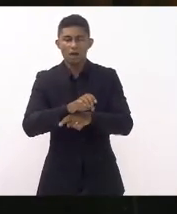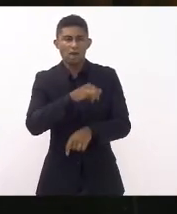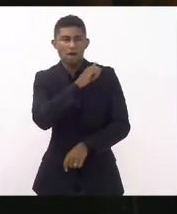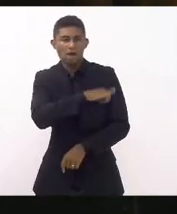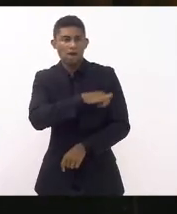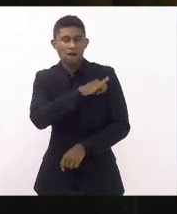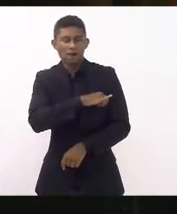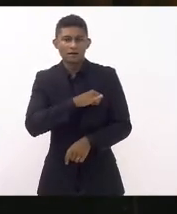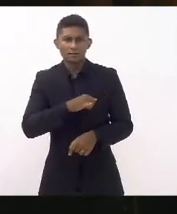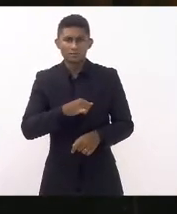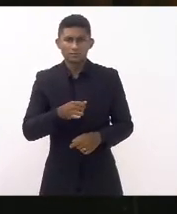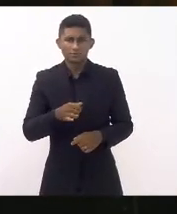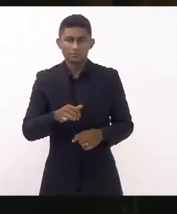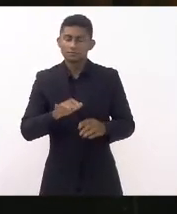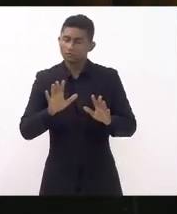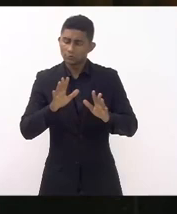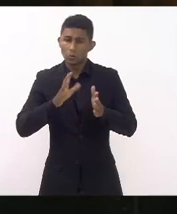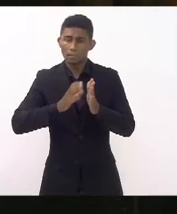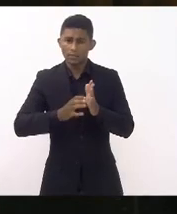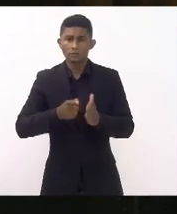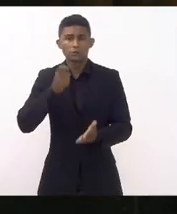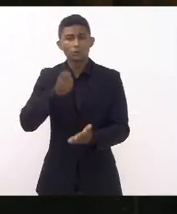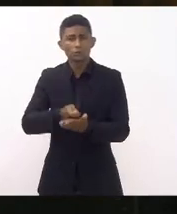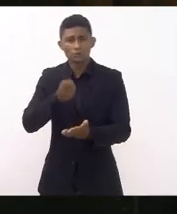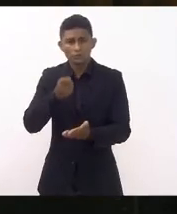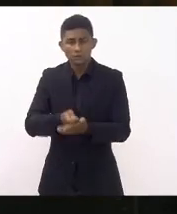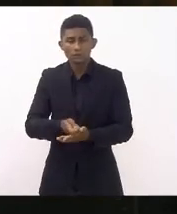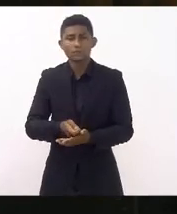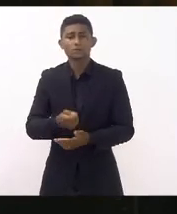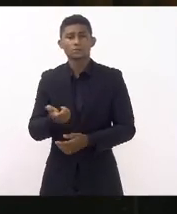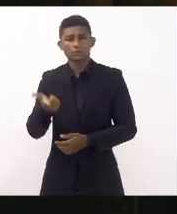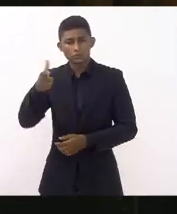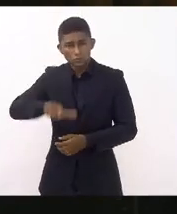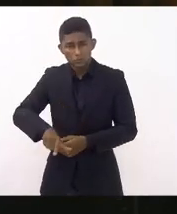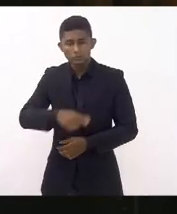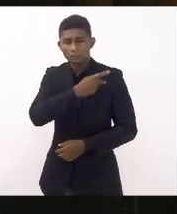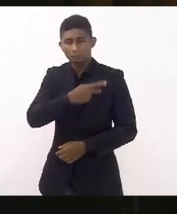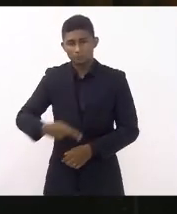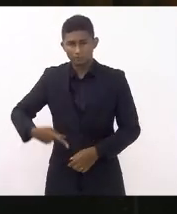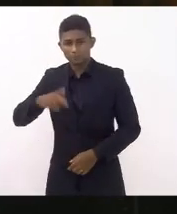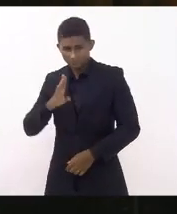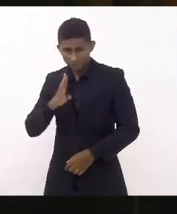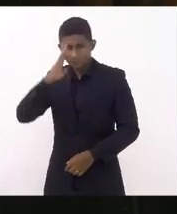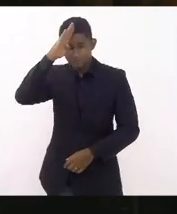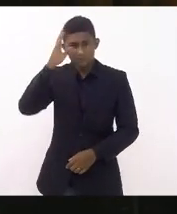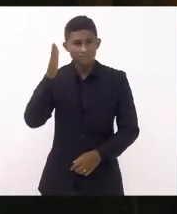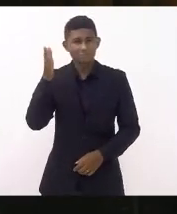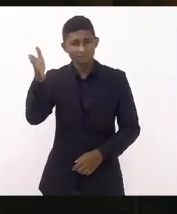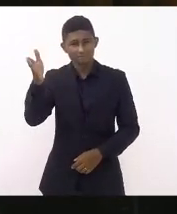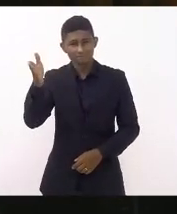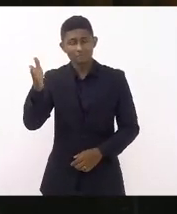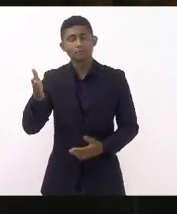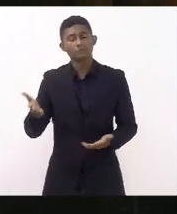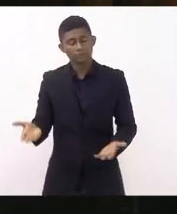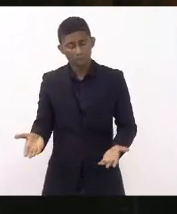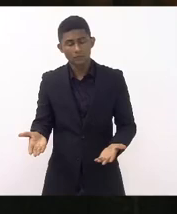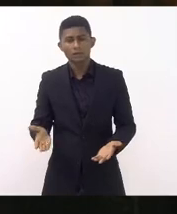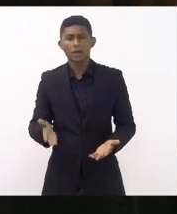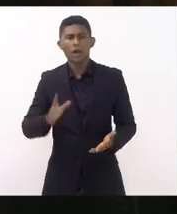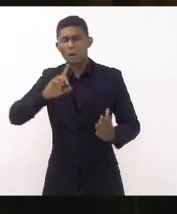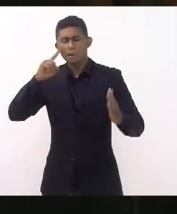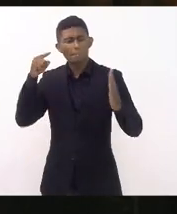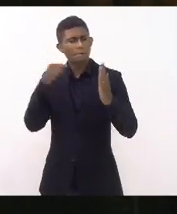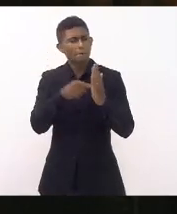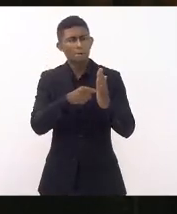a obrigação de reeleger o seu presidente da República. Esta é uma missão que está acima